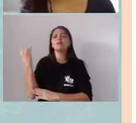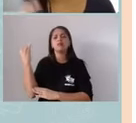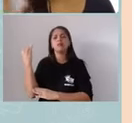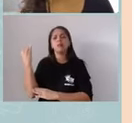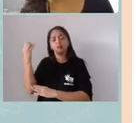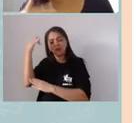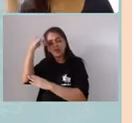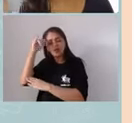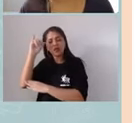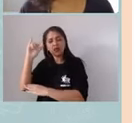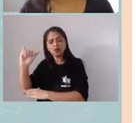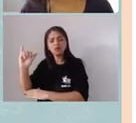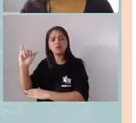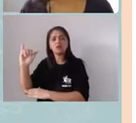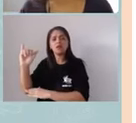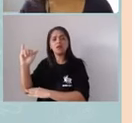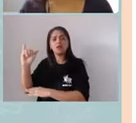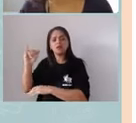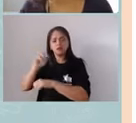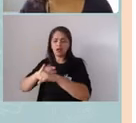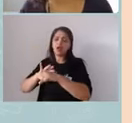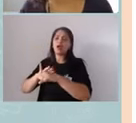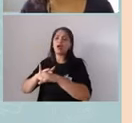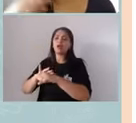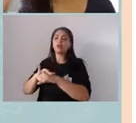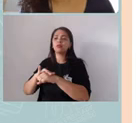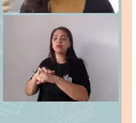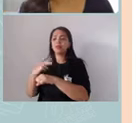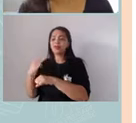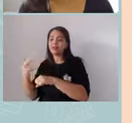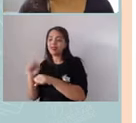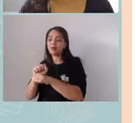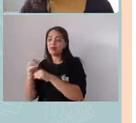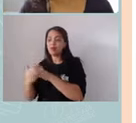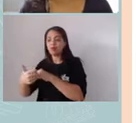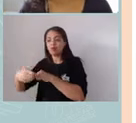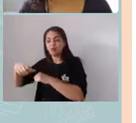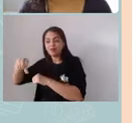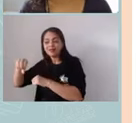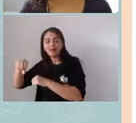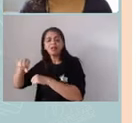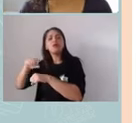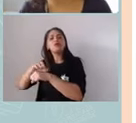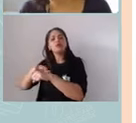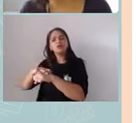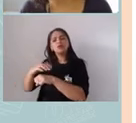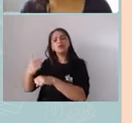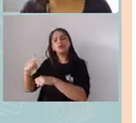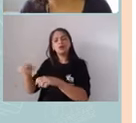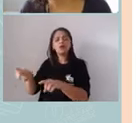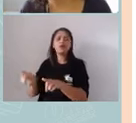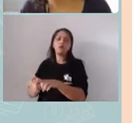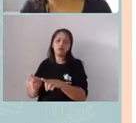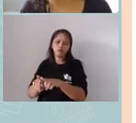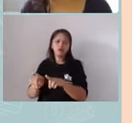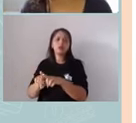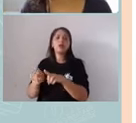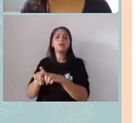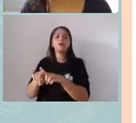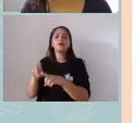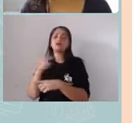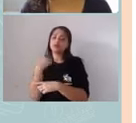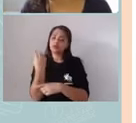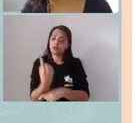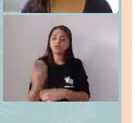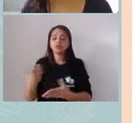combate a doenças como essa, como a Covid-19, né? E outras doenças também que são aí, já que a gente já tem a vacinação